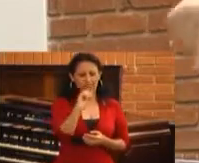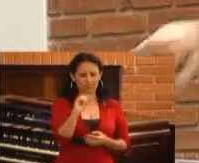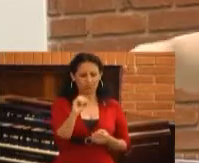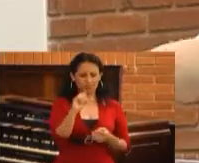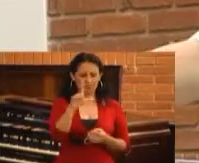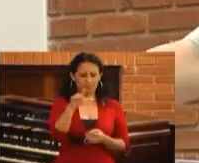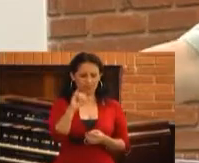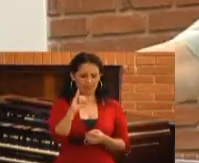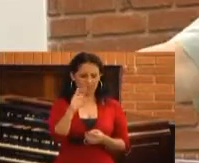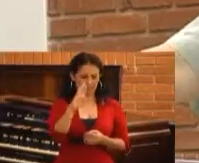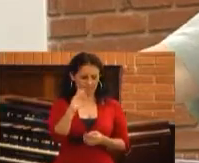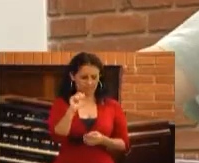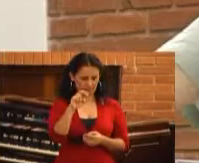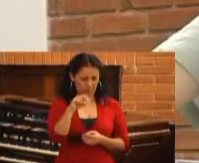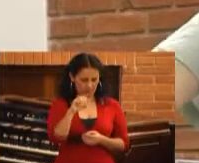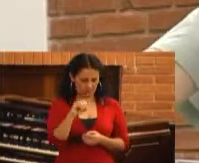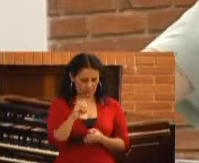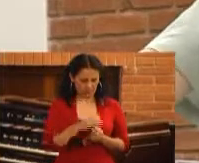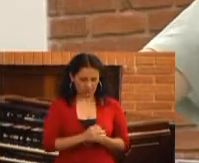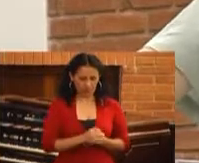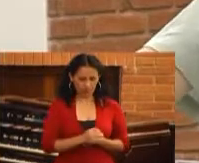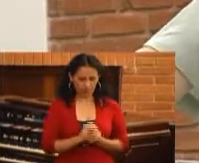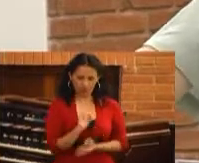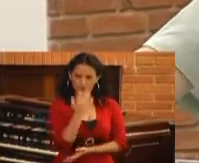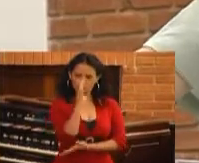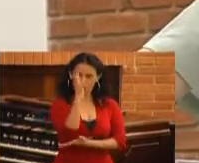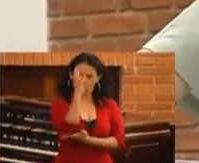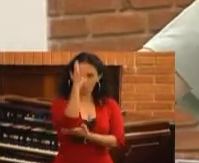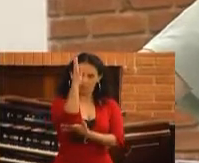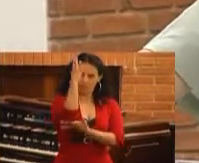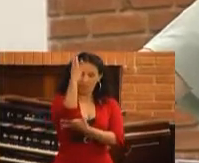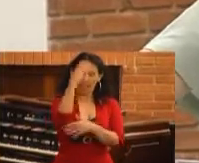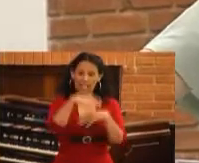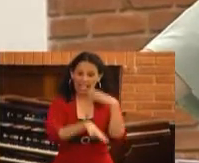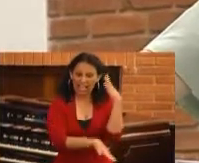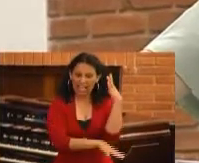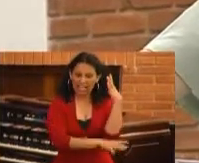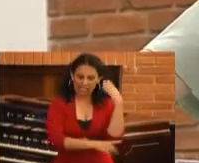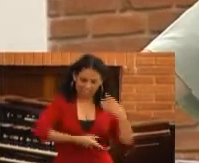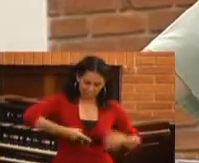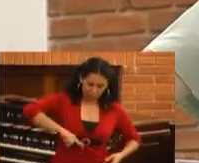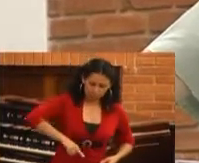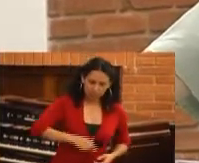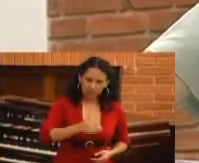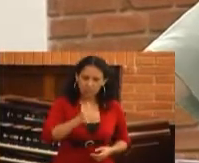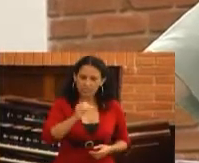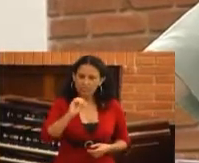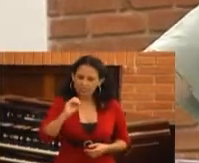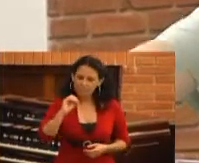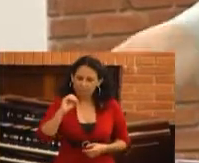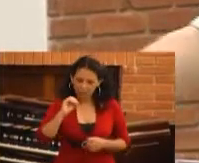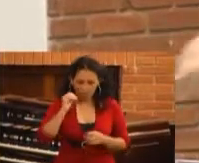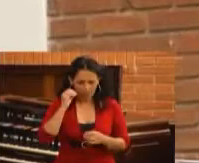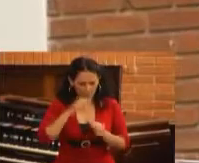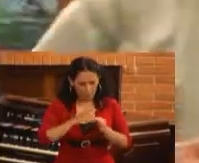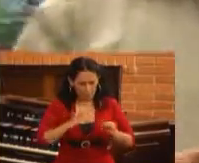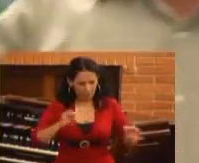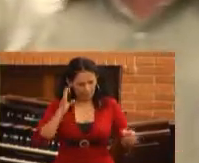Para dentro, raízes que vão a mais de 100 metros de profundidade.